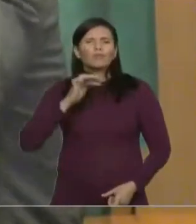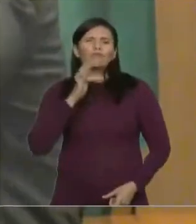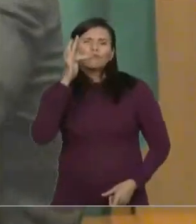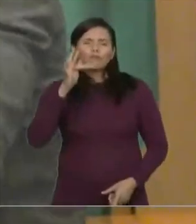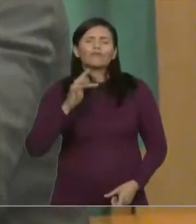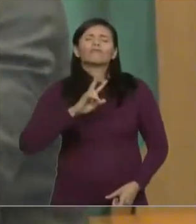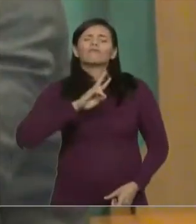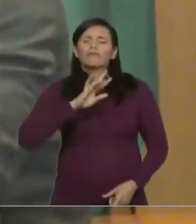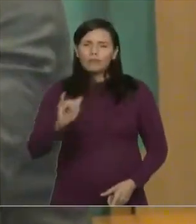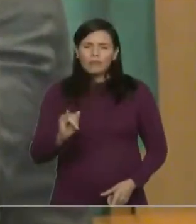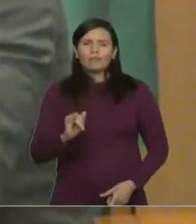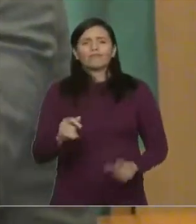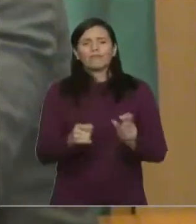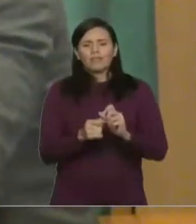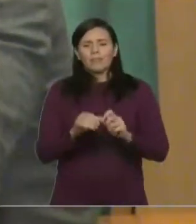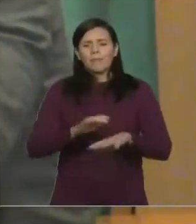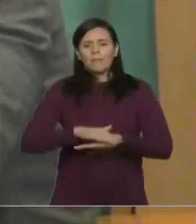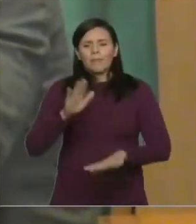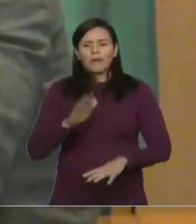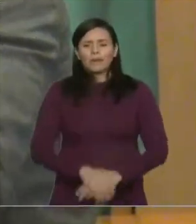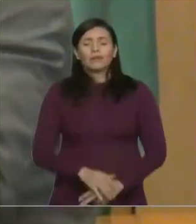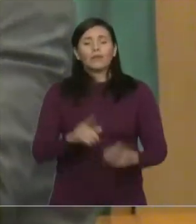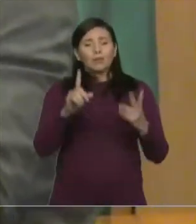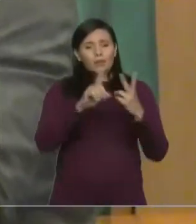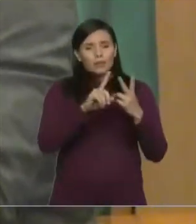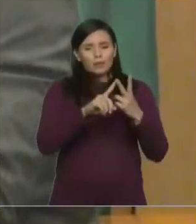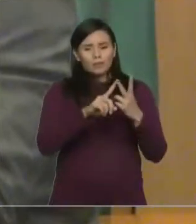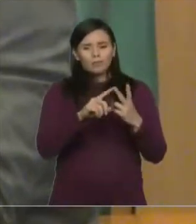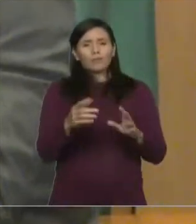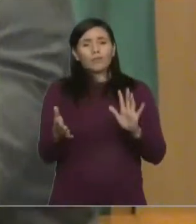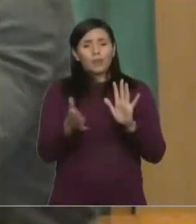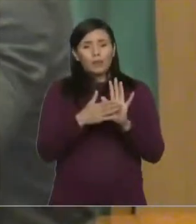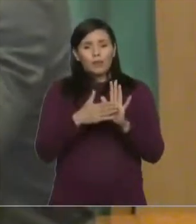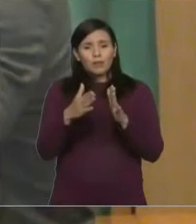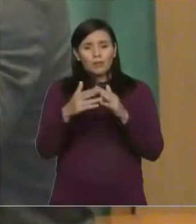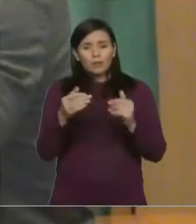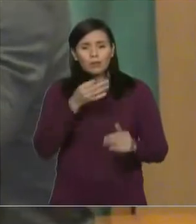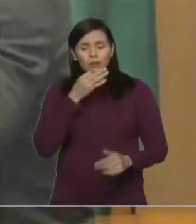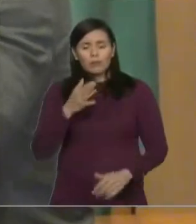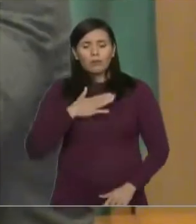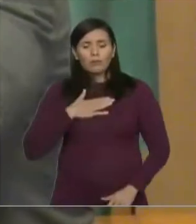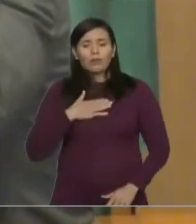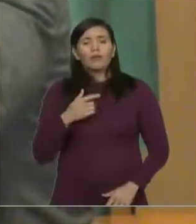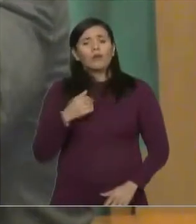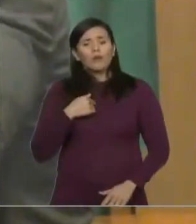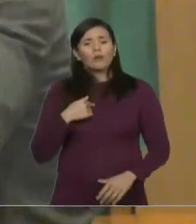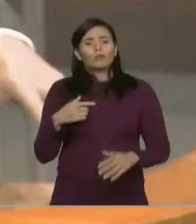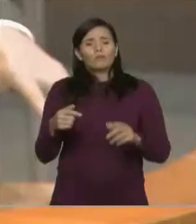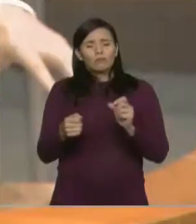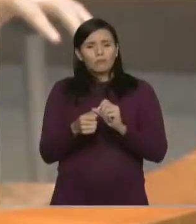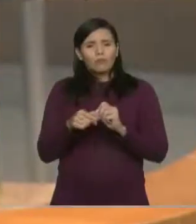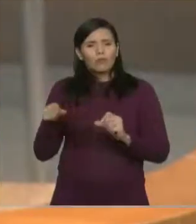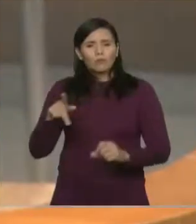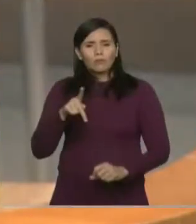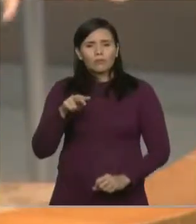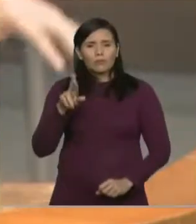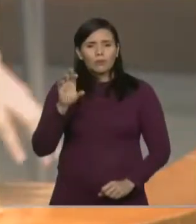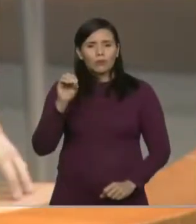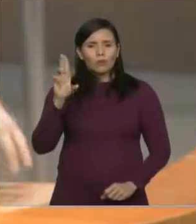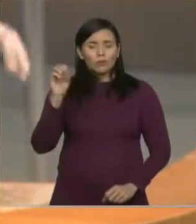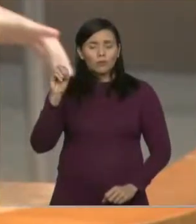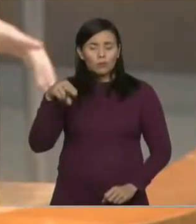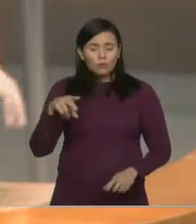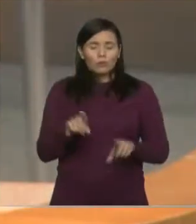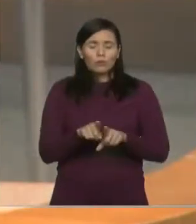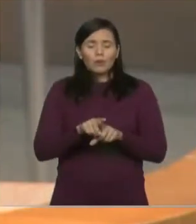é fruto dessa casa. Uma indicação da minha autoria foi feita ao PROCON, foi feita ao Viva, foi feita ao Governo do